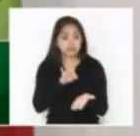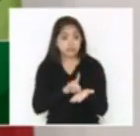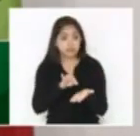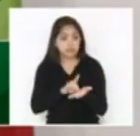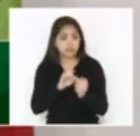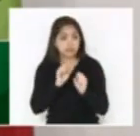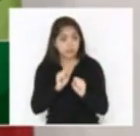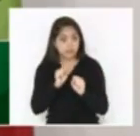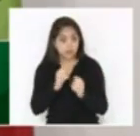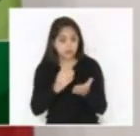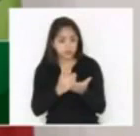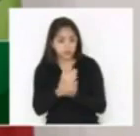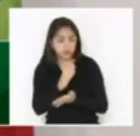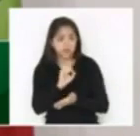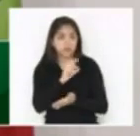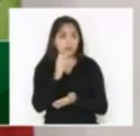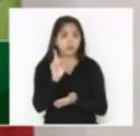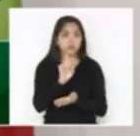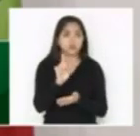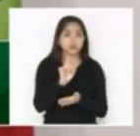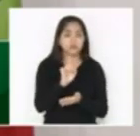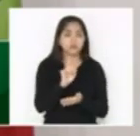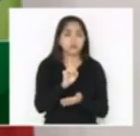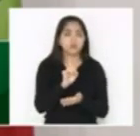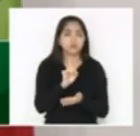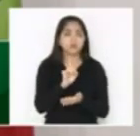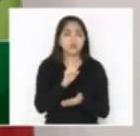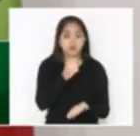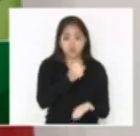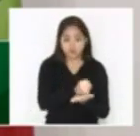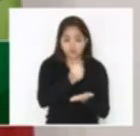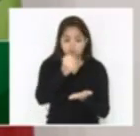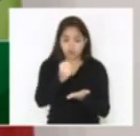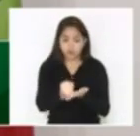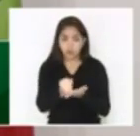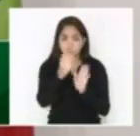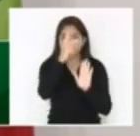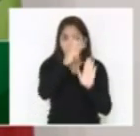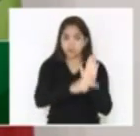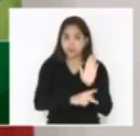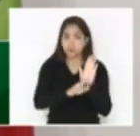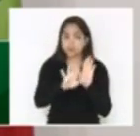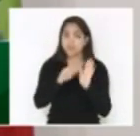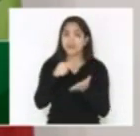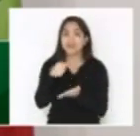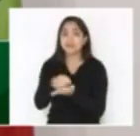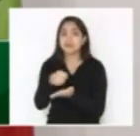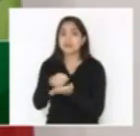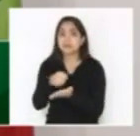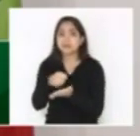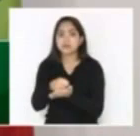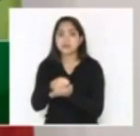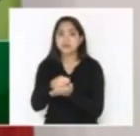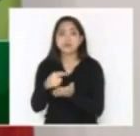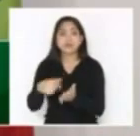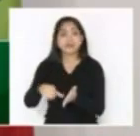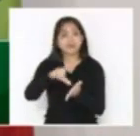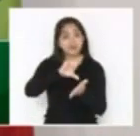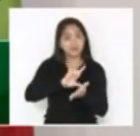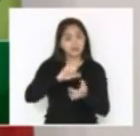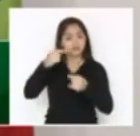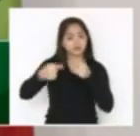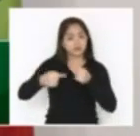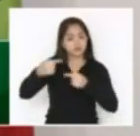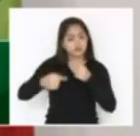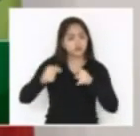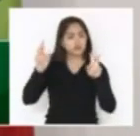Valdir Cobalcini colocou aqui, o protocolo de um projeto exige a gente discutir o tema,